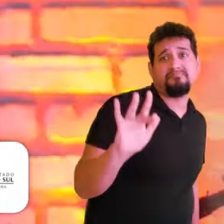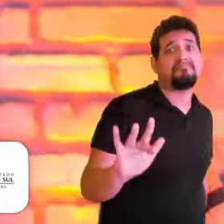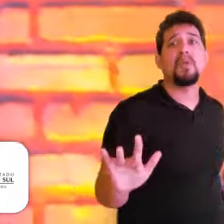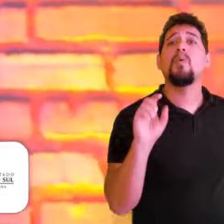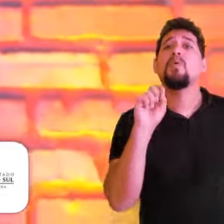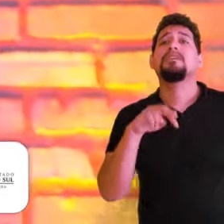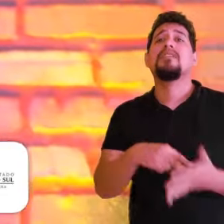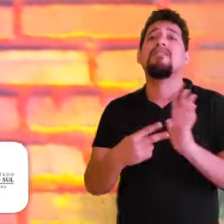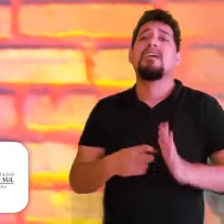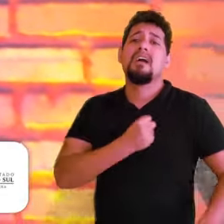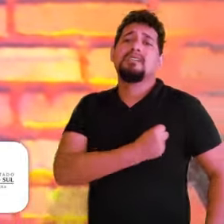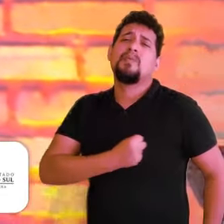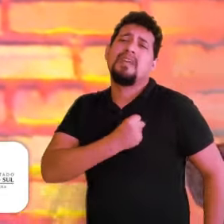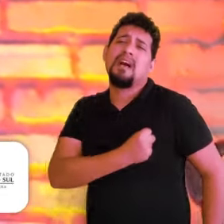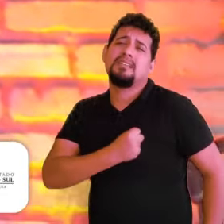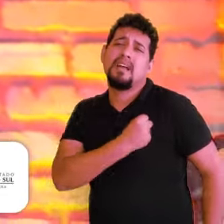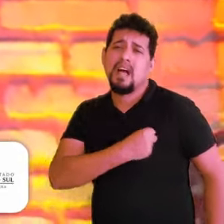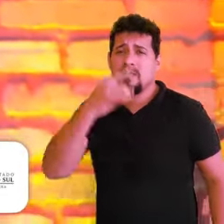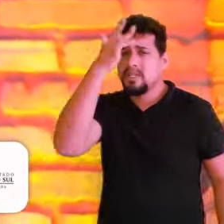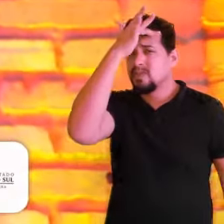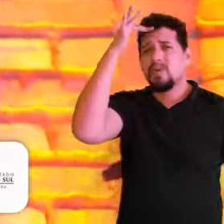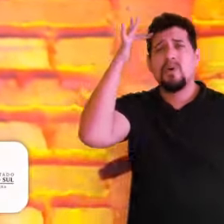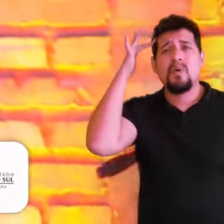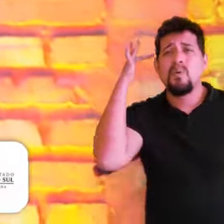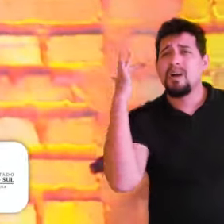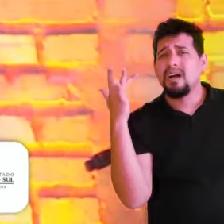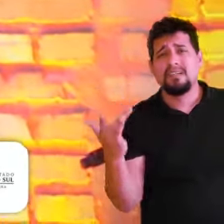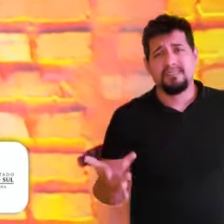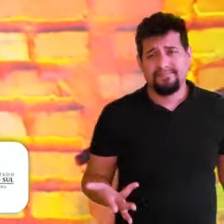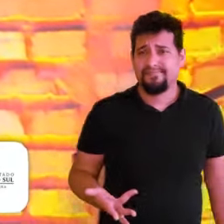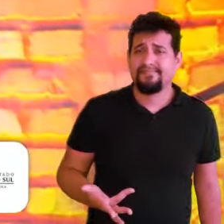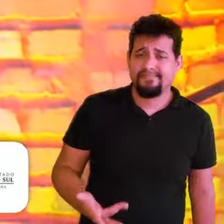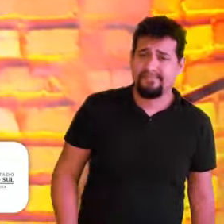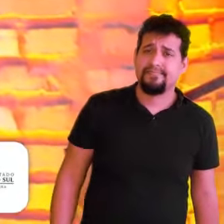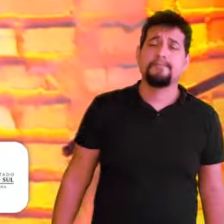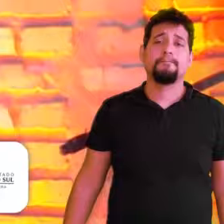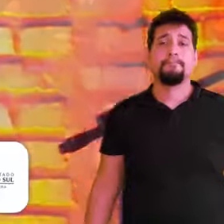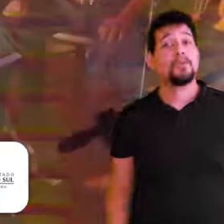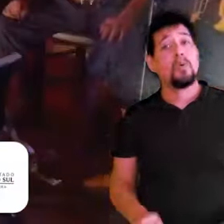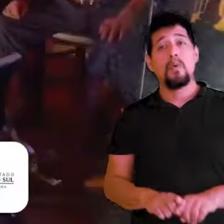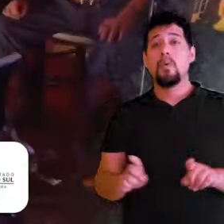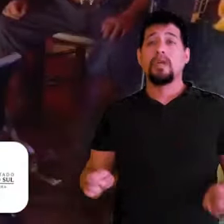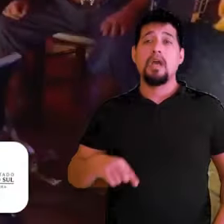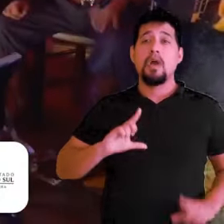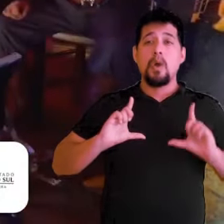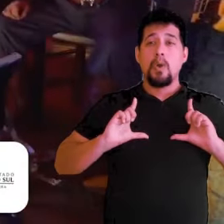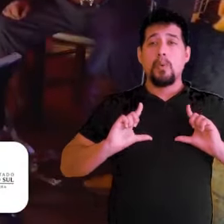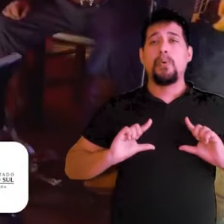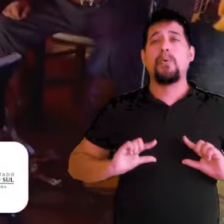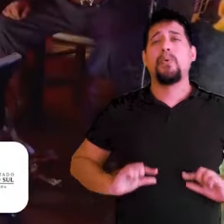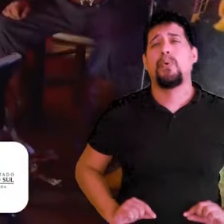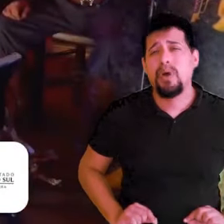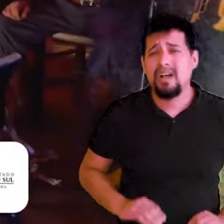sabe é ter saudade de alguém que longe está. O que alivia